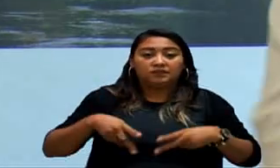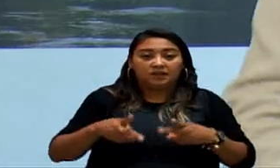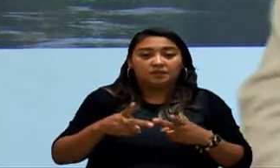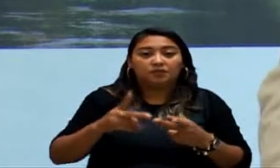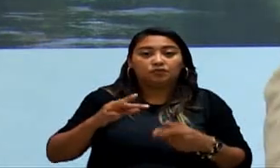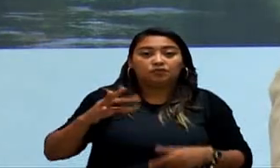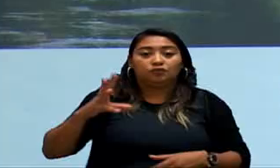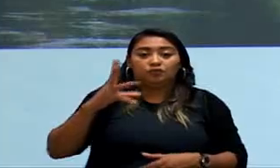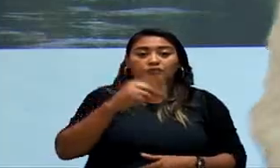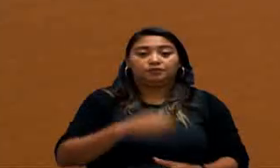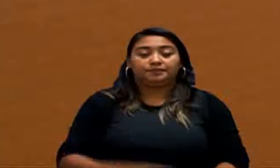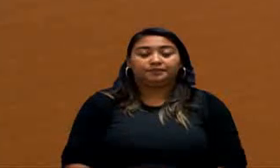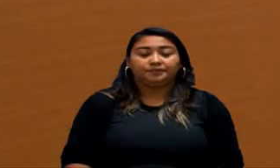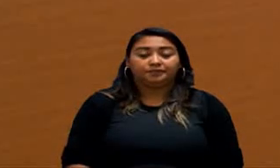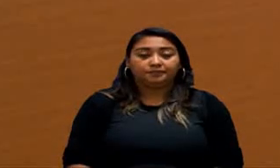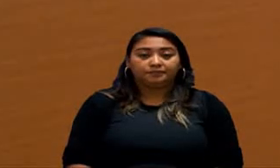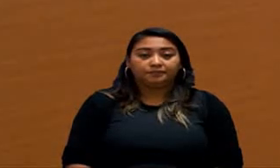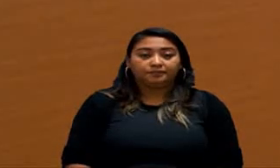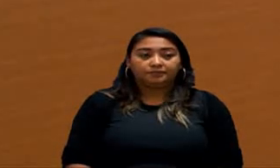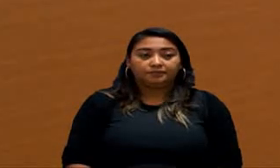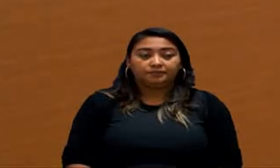acima de todos.